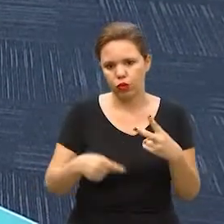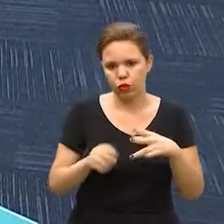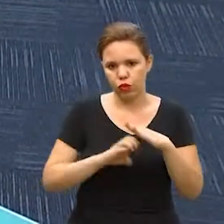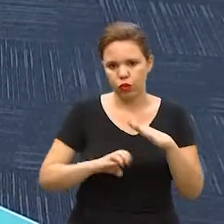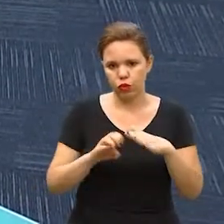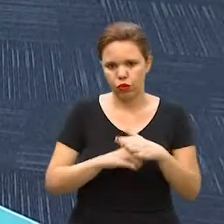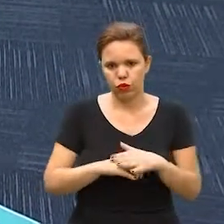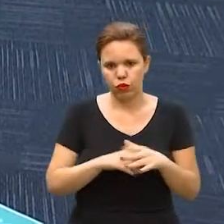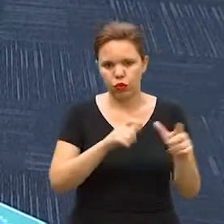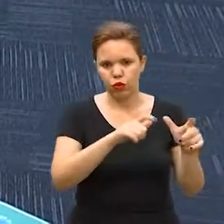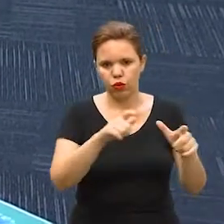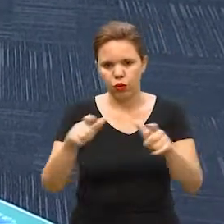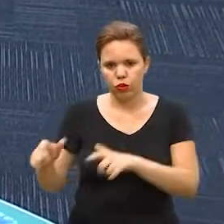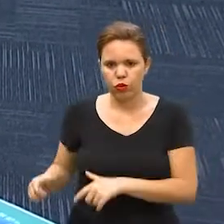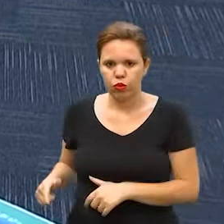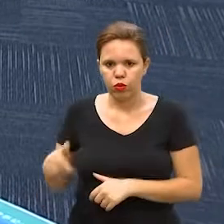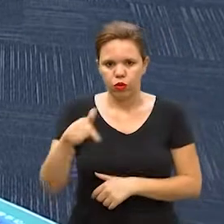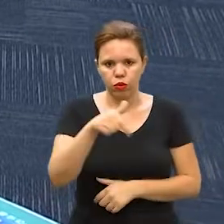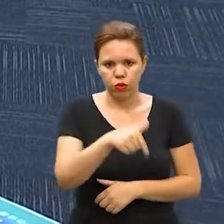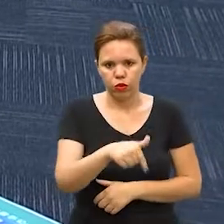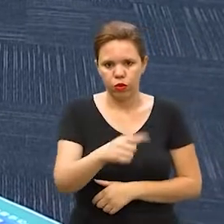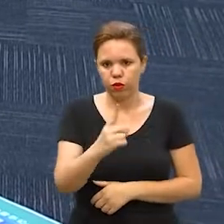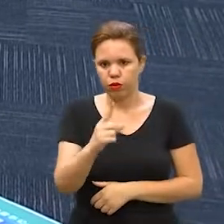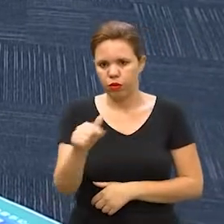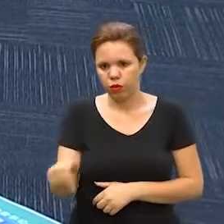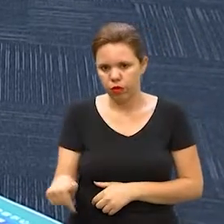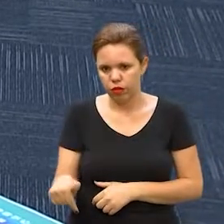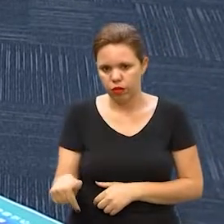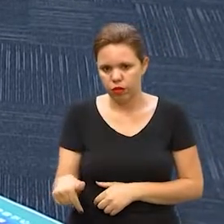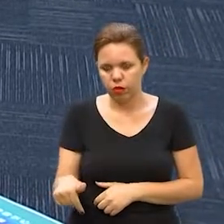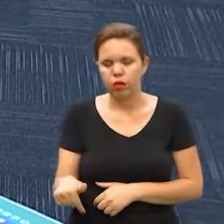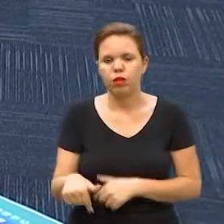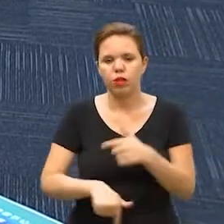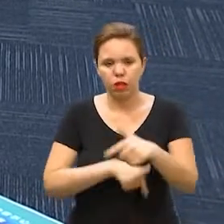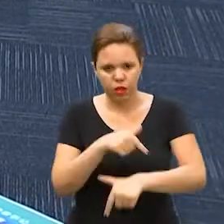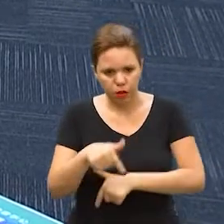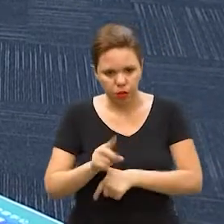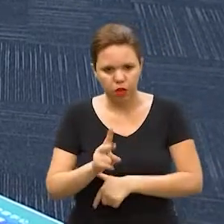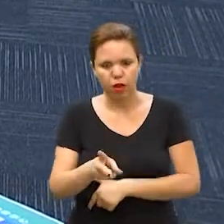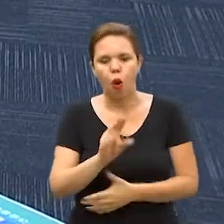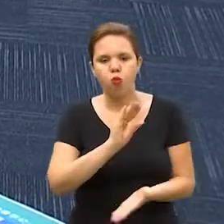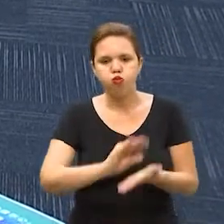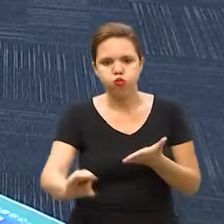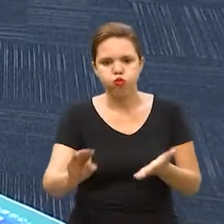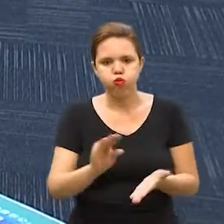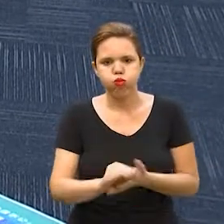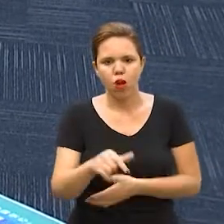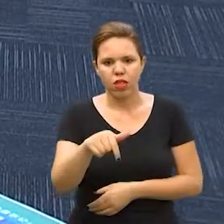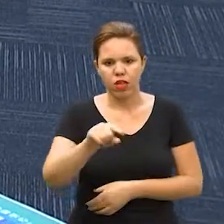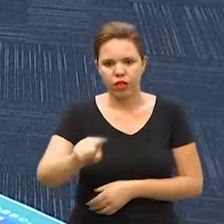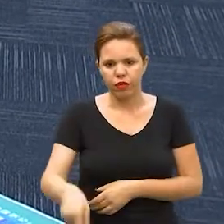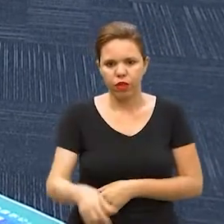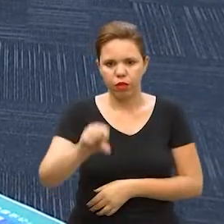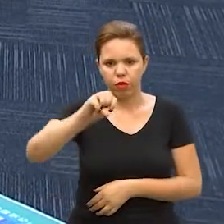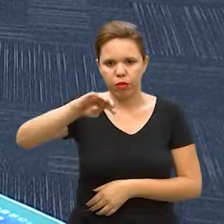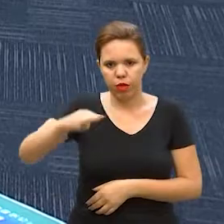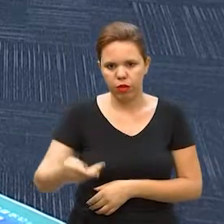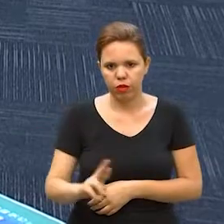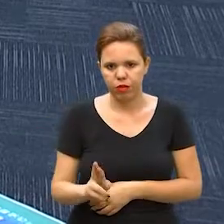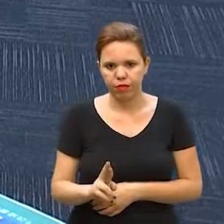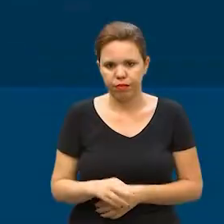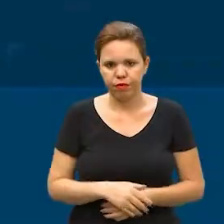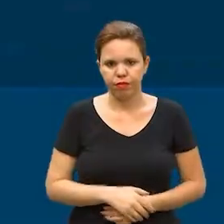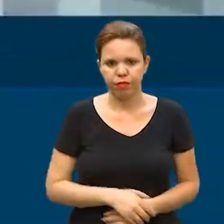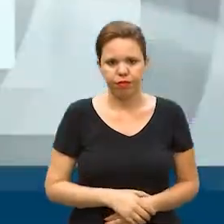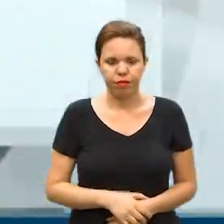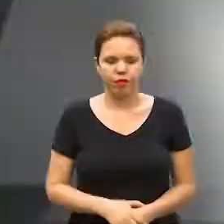em um universo de 717 ativas e que faturaram 7,9 bilhões de reais.